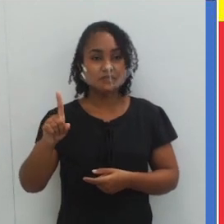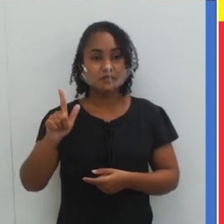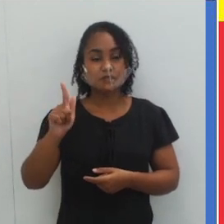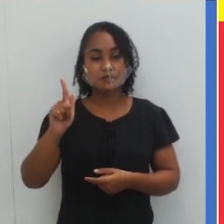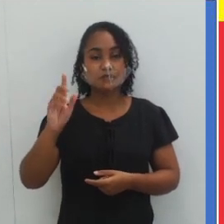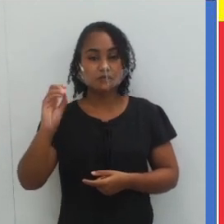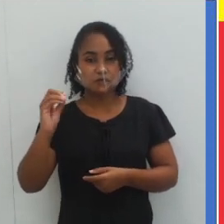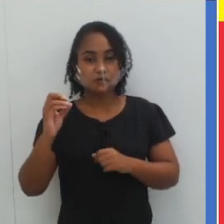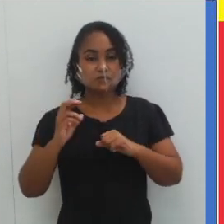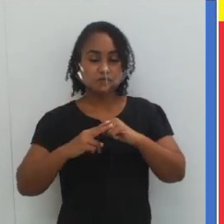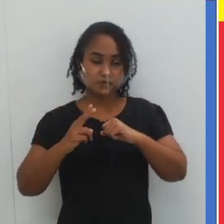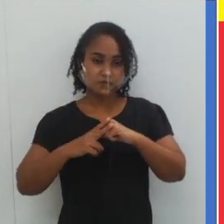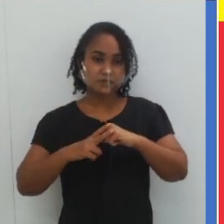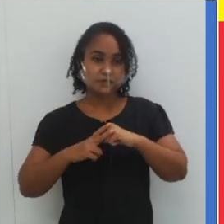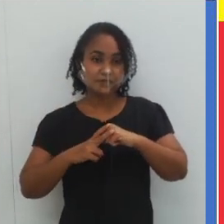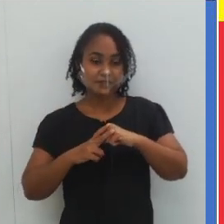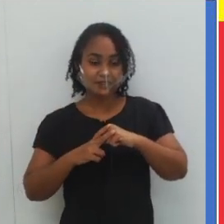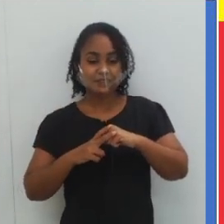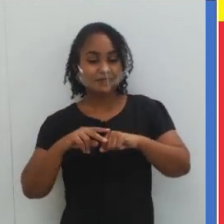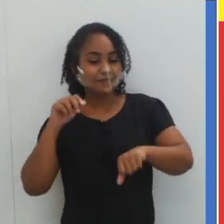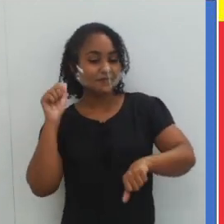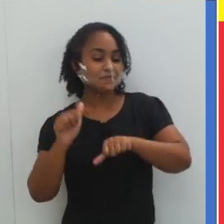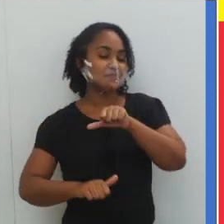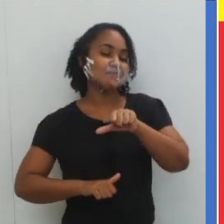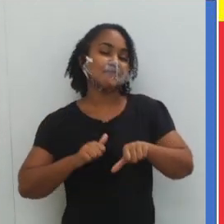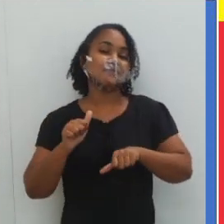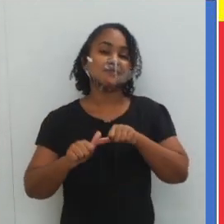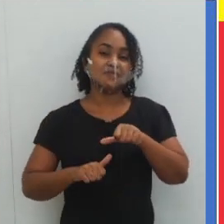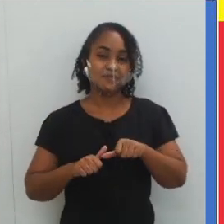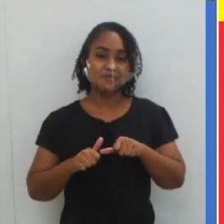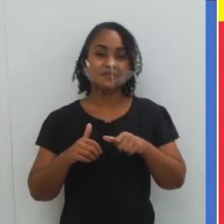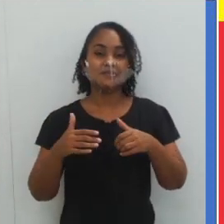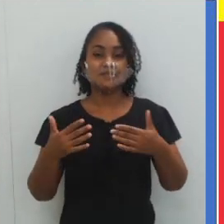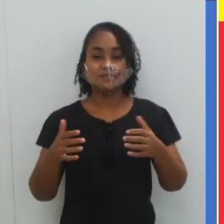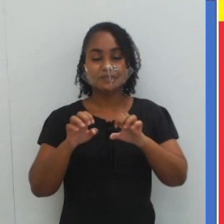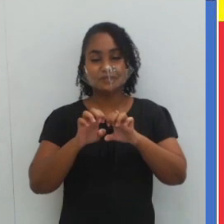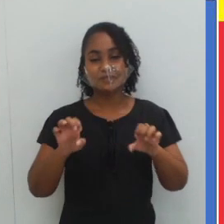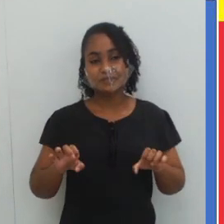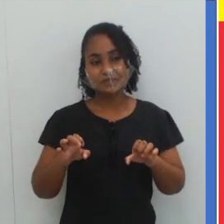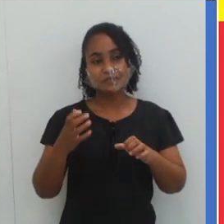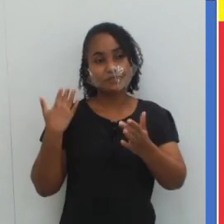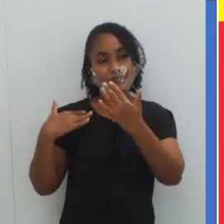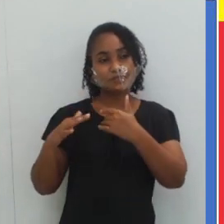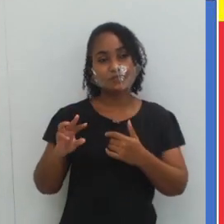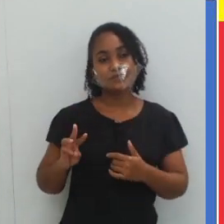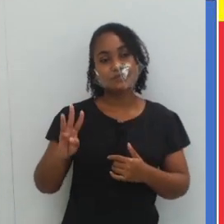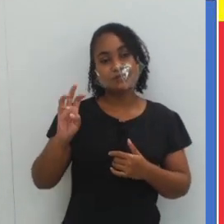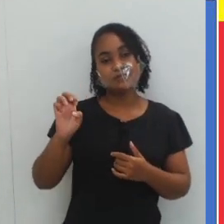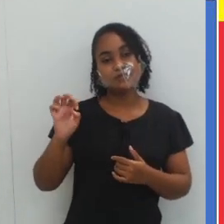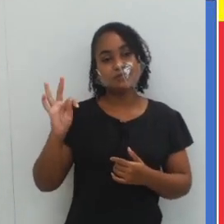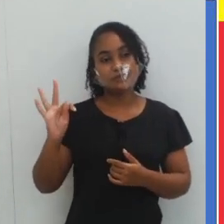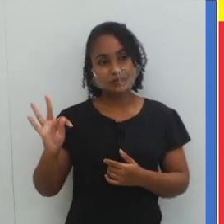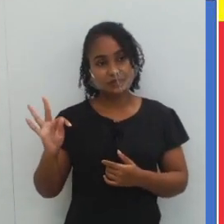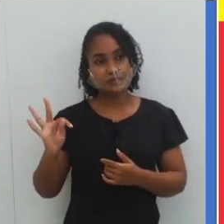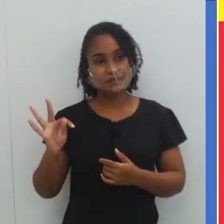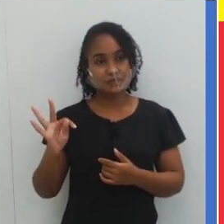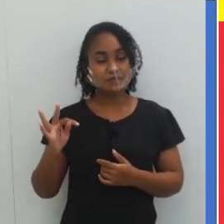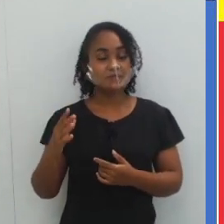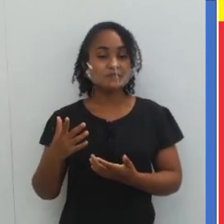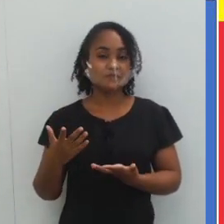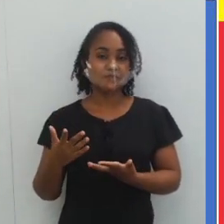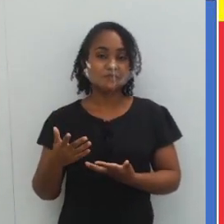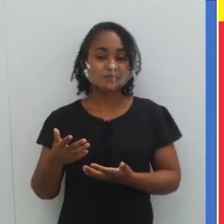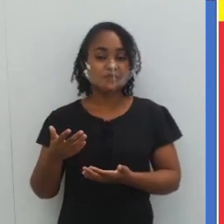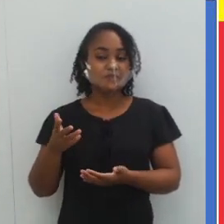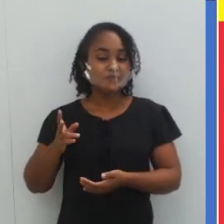verbo ir. Como ele é irregular, a estrutura dele é diferente, então para o passado ele fica went, né, ou